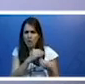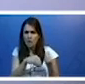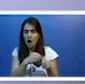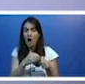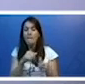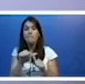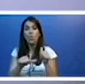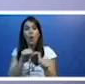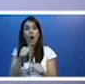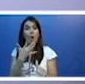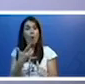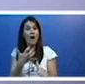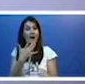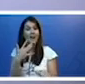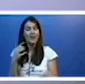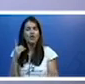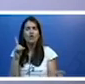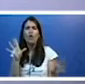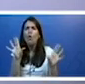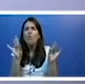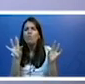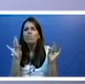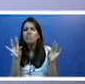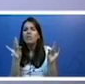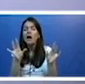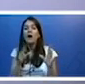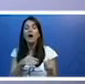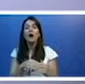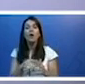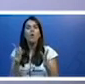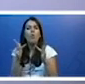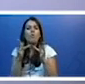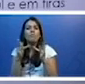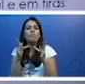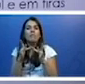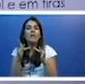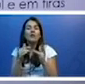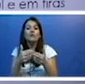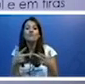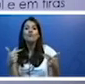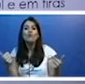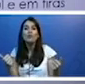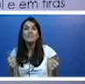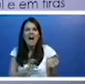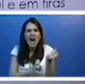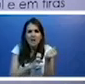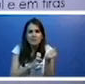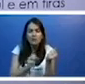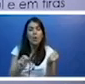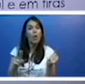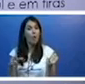de cor quando entram em contato com os meios ácidos ou básicos. Os